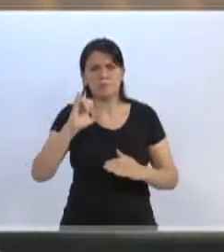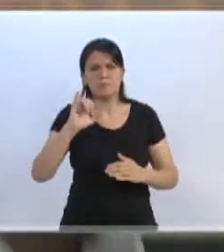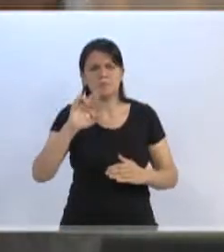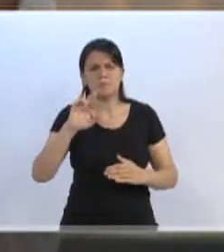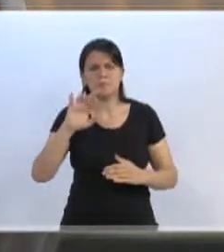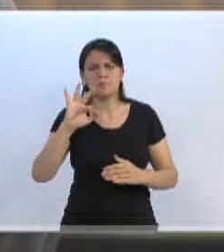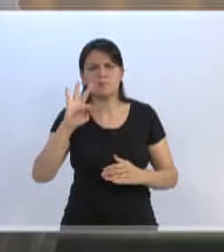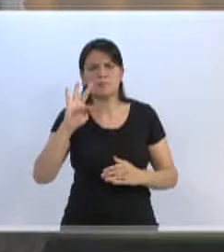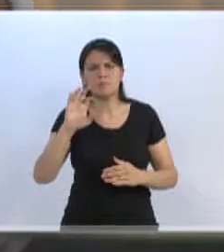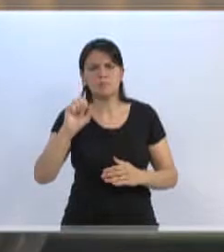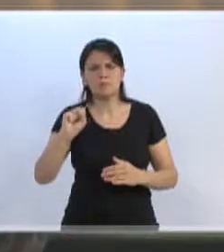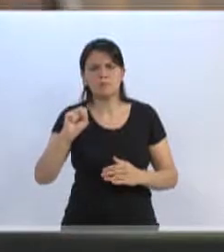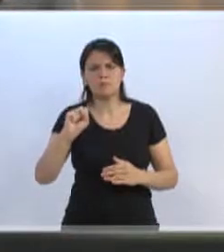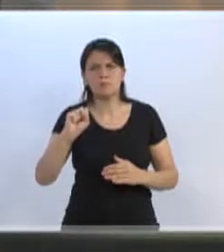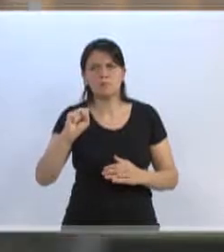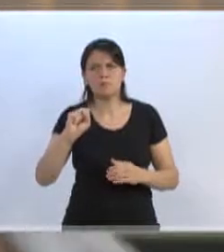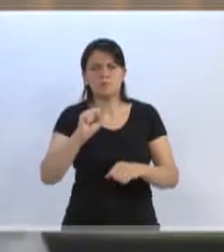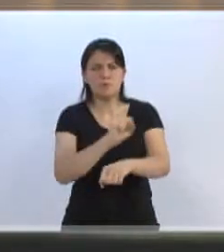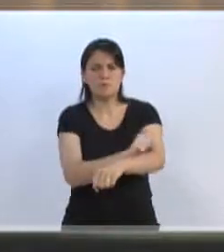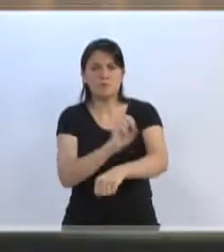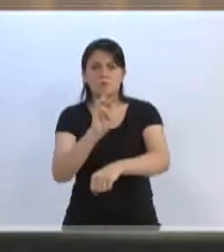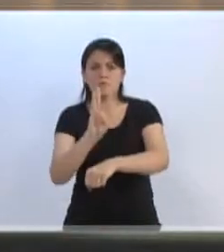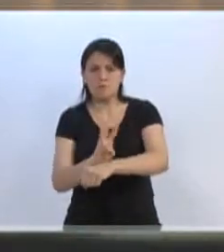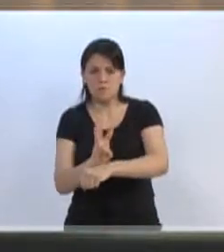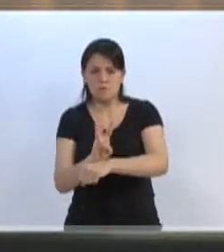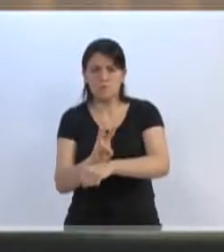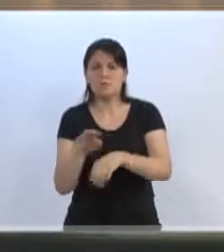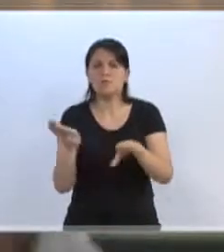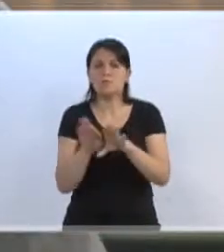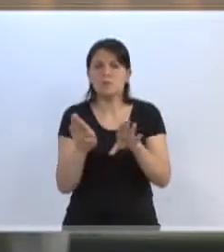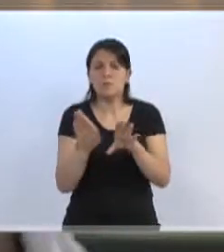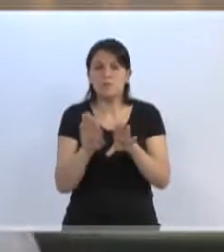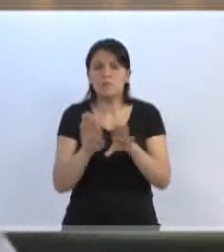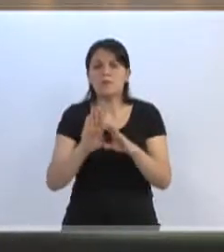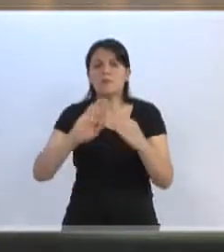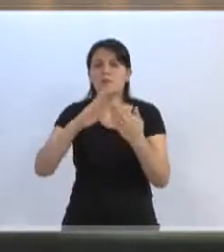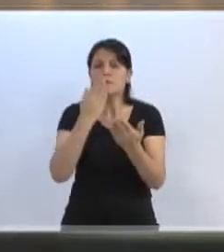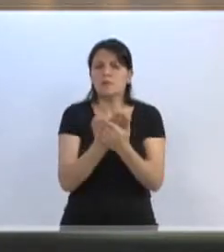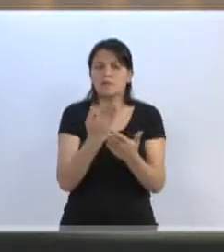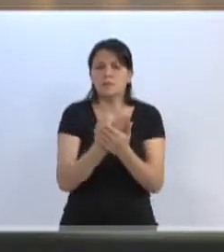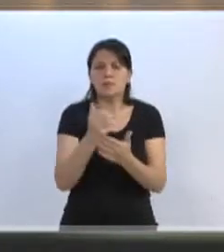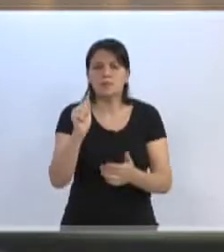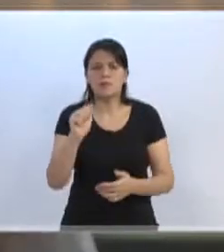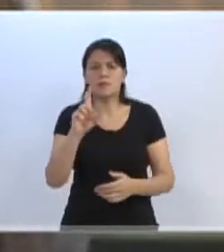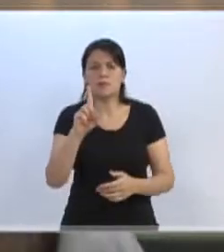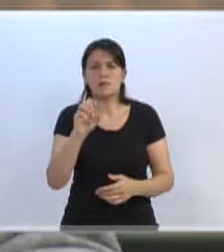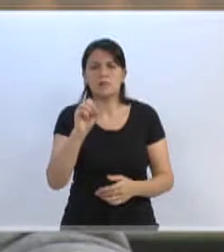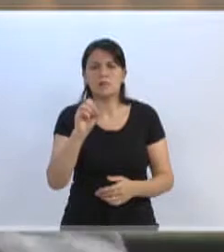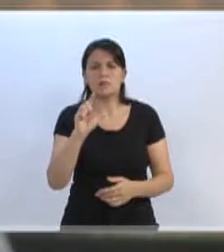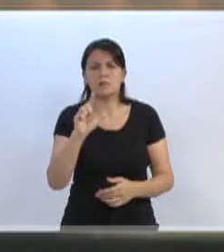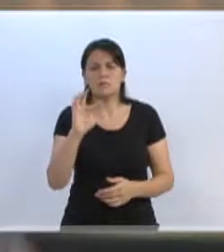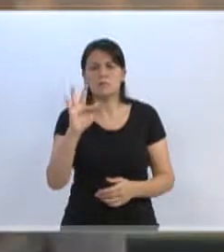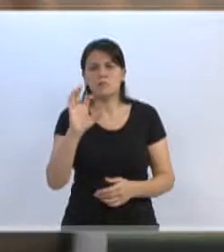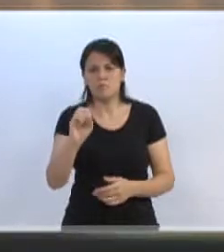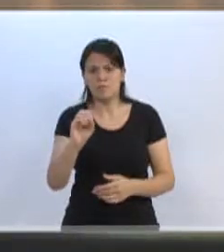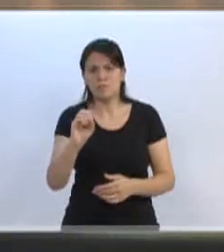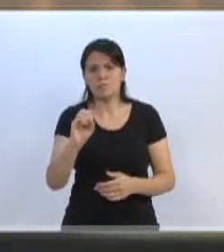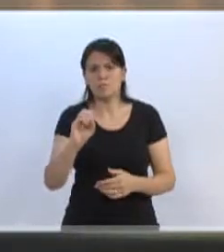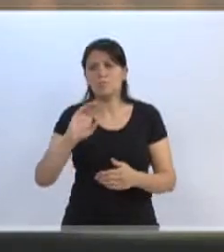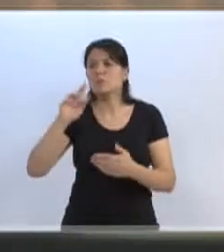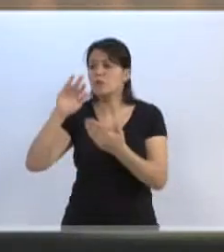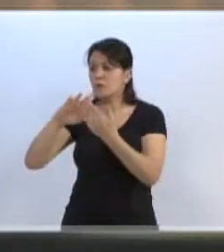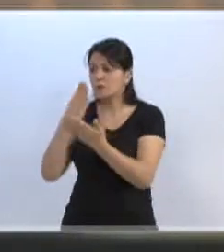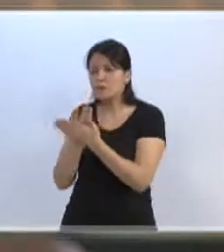automático e as suas autoridades para a situação da escola adolfo konder a situação da escola da família a situação dessa escola que vossa excelência